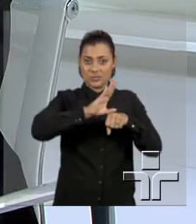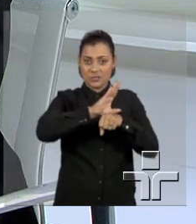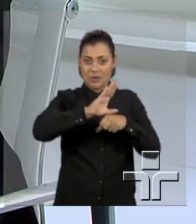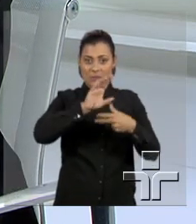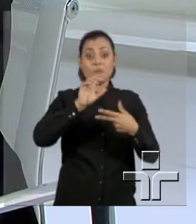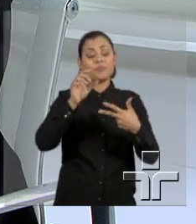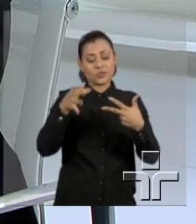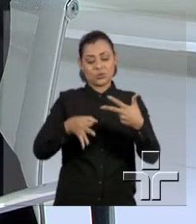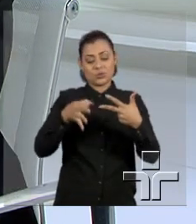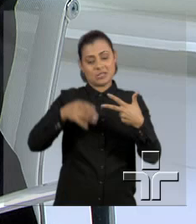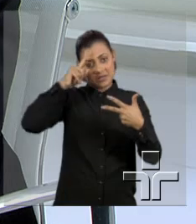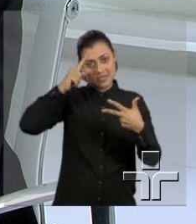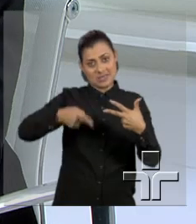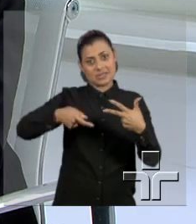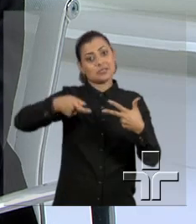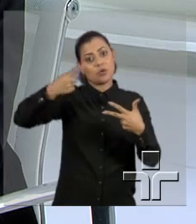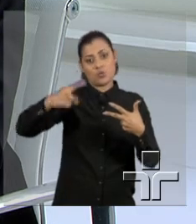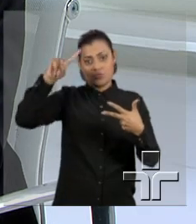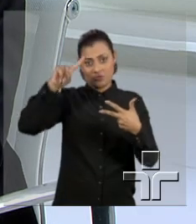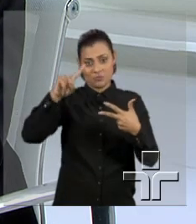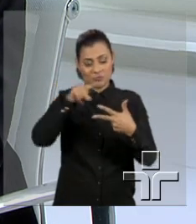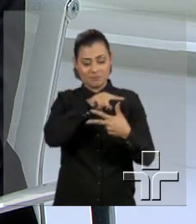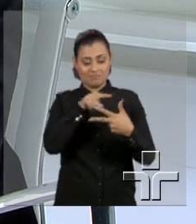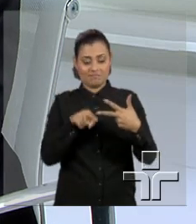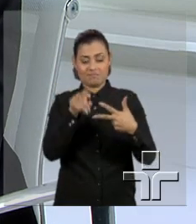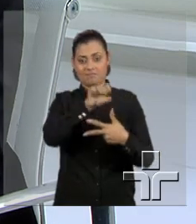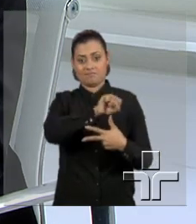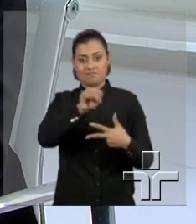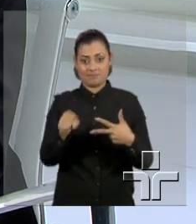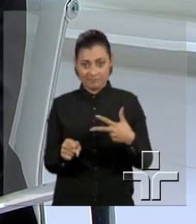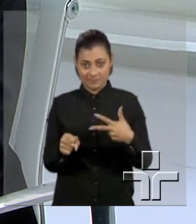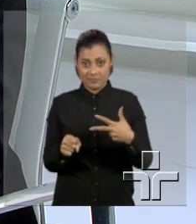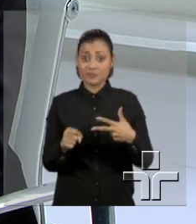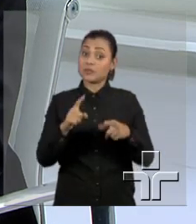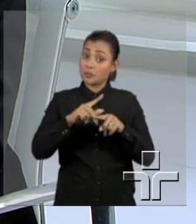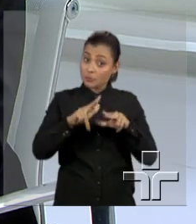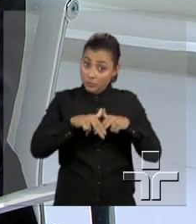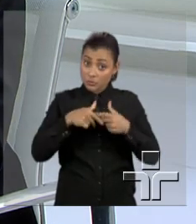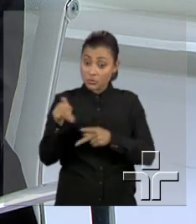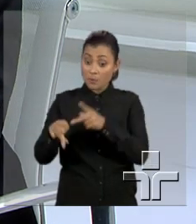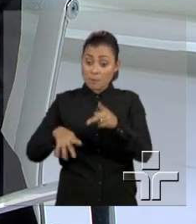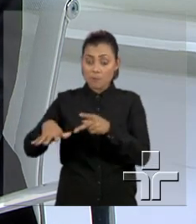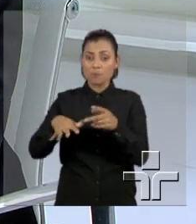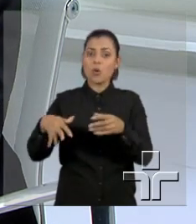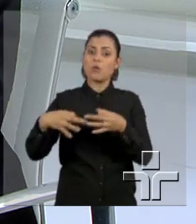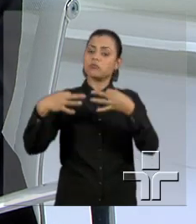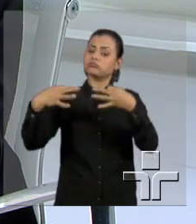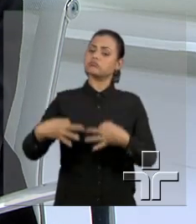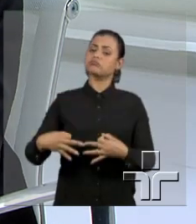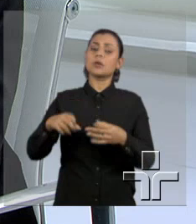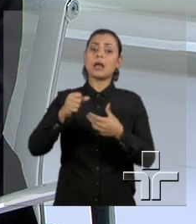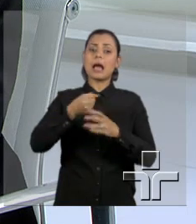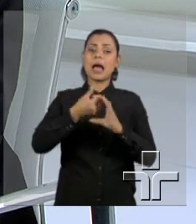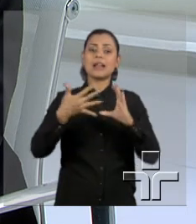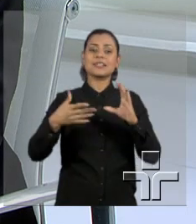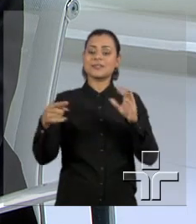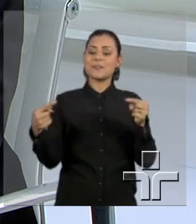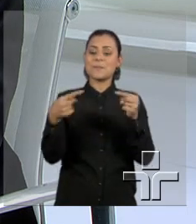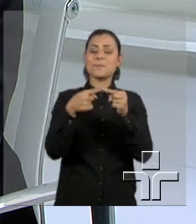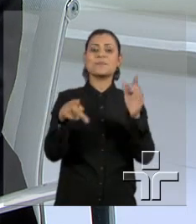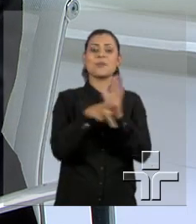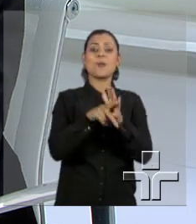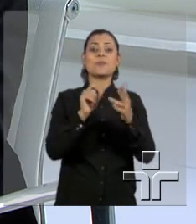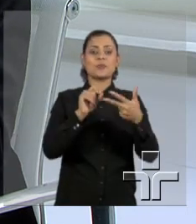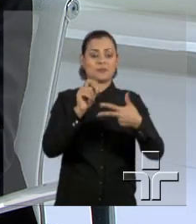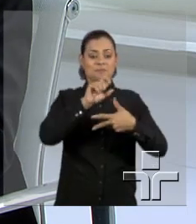termina no judiciário. Povo civilizado, juridicamente evoluído, se caracteriza, entre outras coisas, por essas